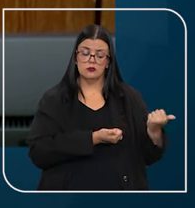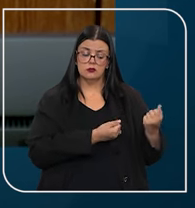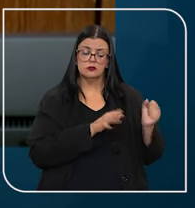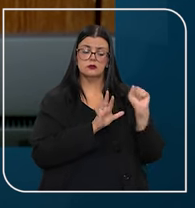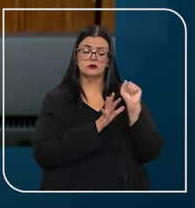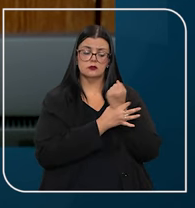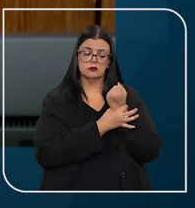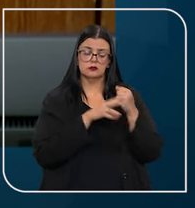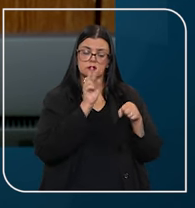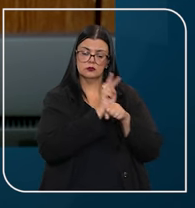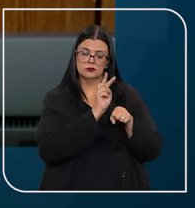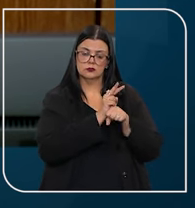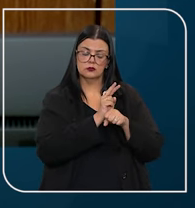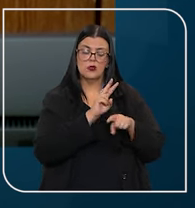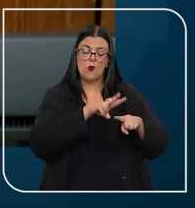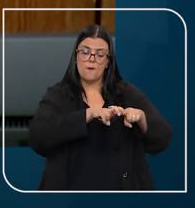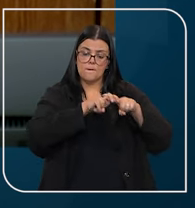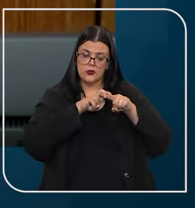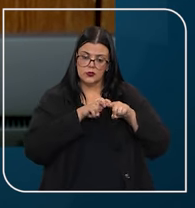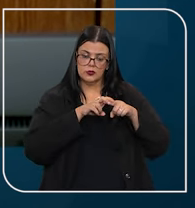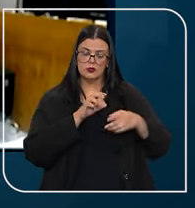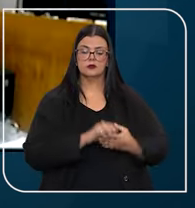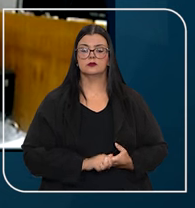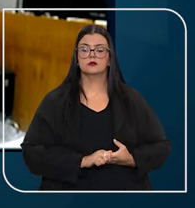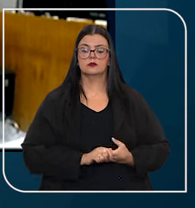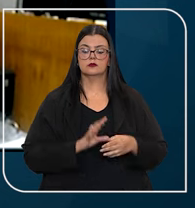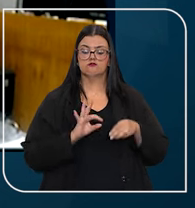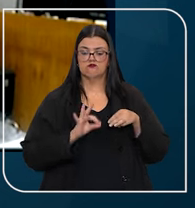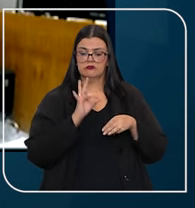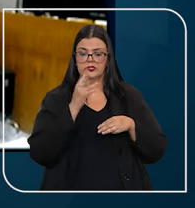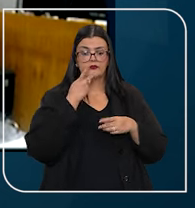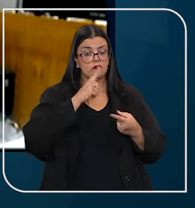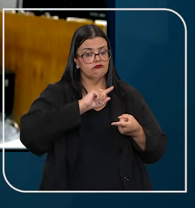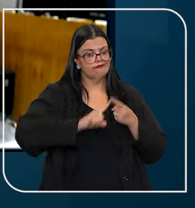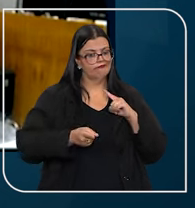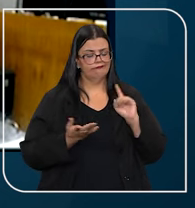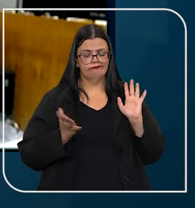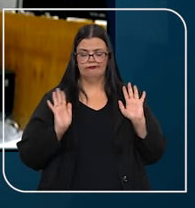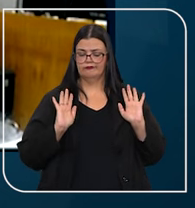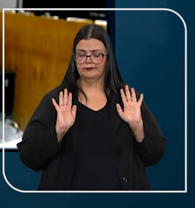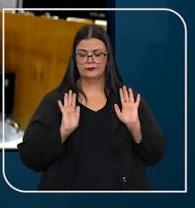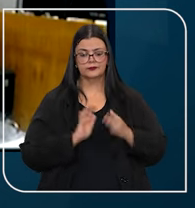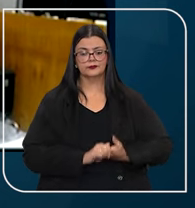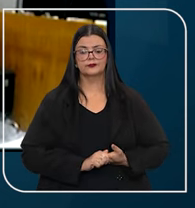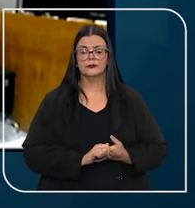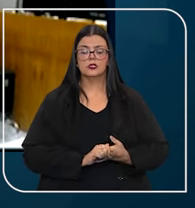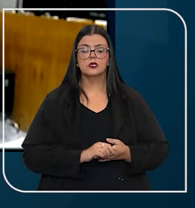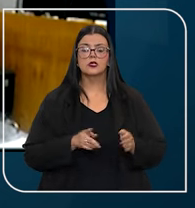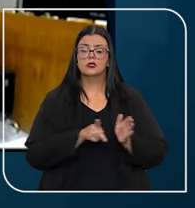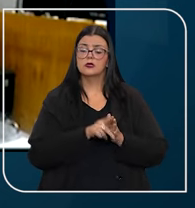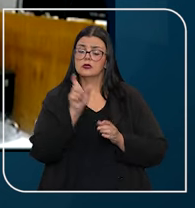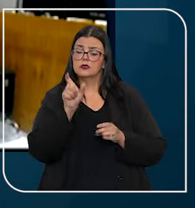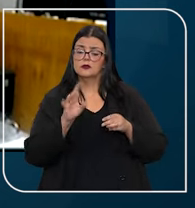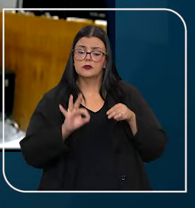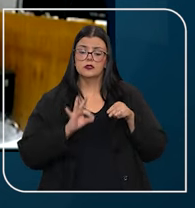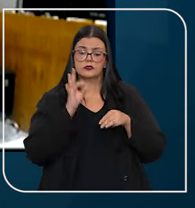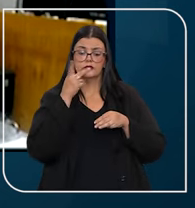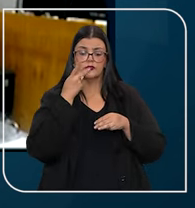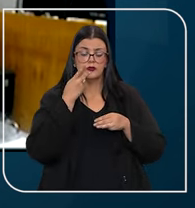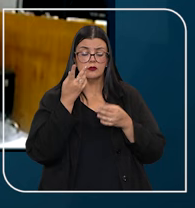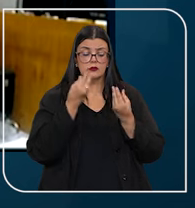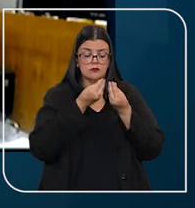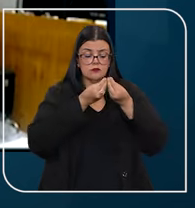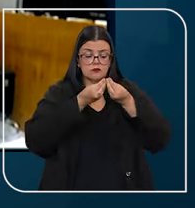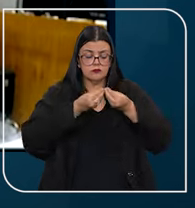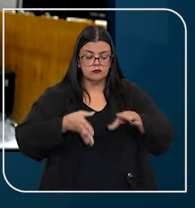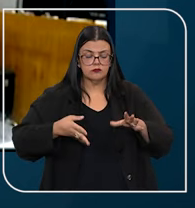Adolescente sejam assegurados por isso segundo o ministro a adoção direta é proibida o magistrado destacou